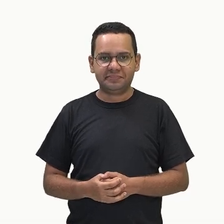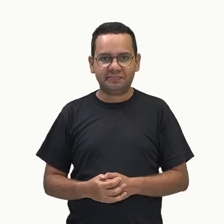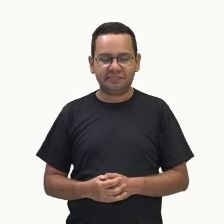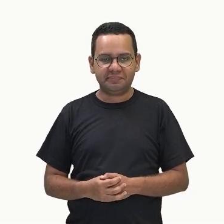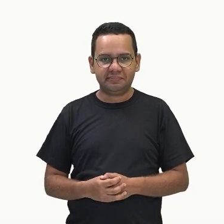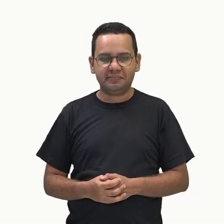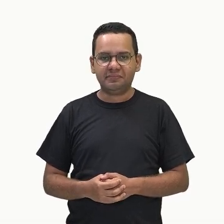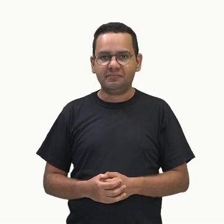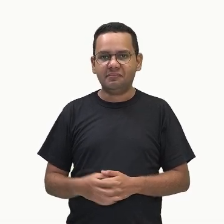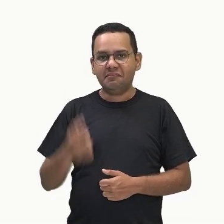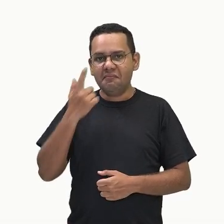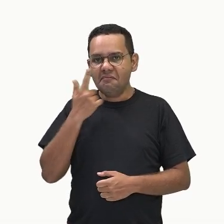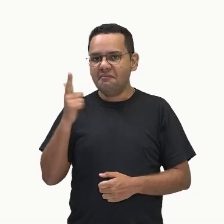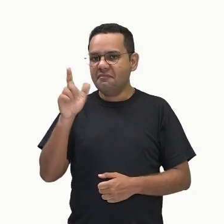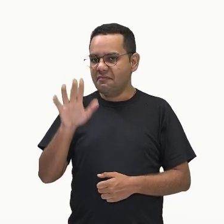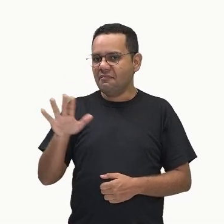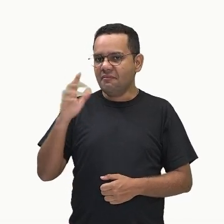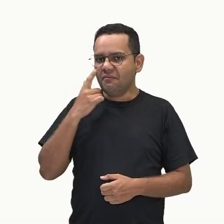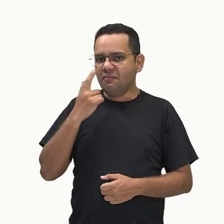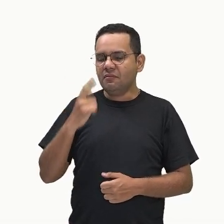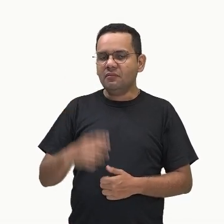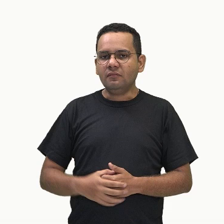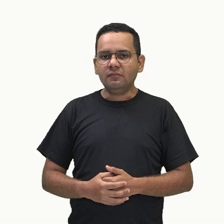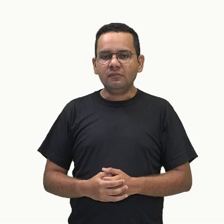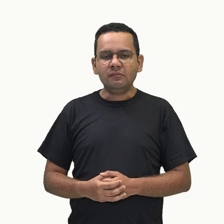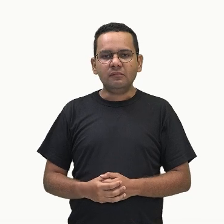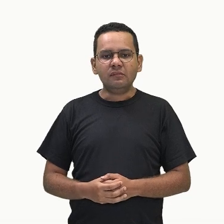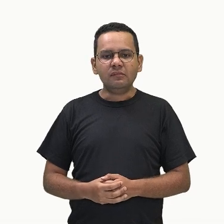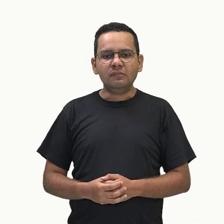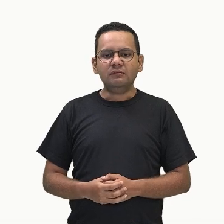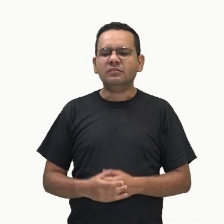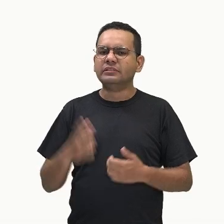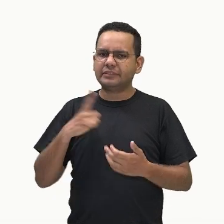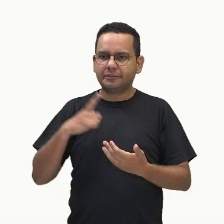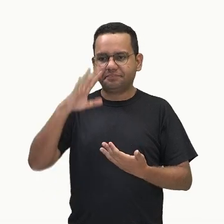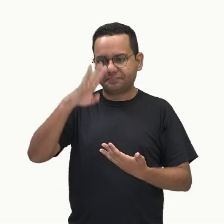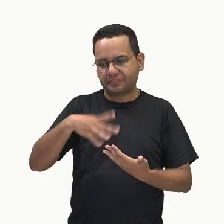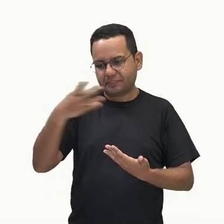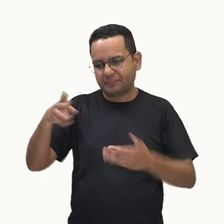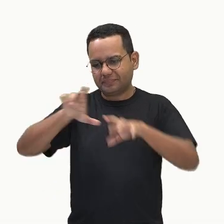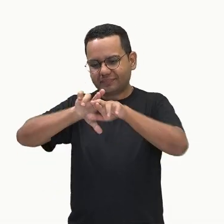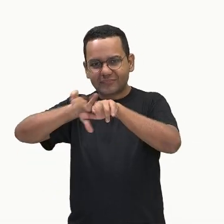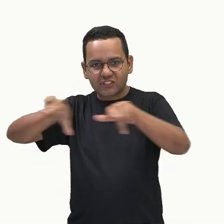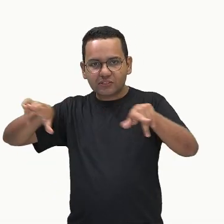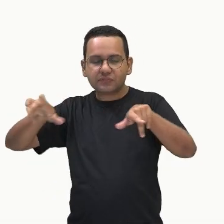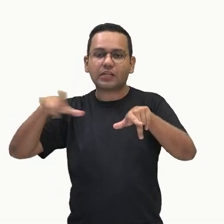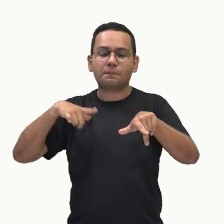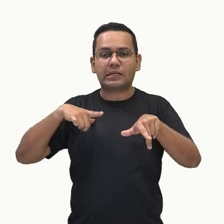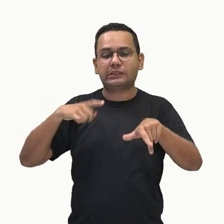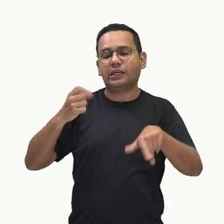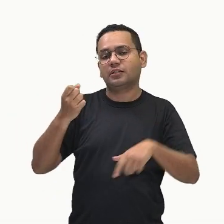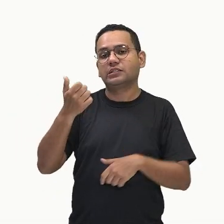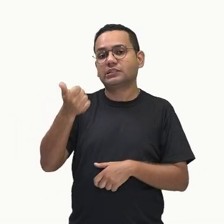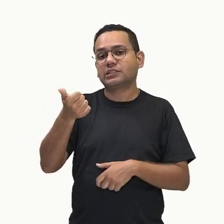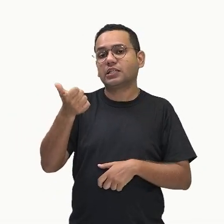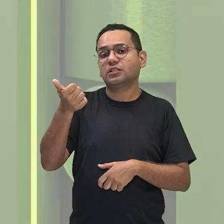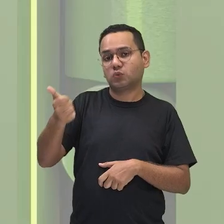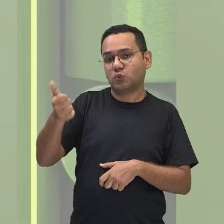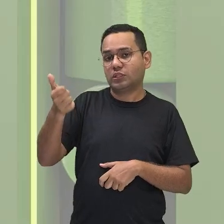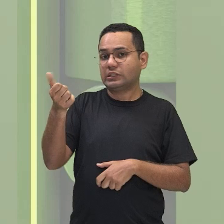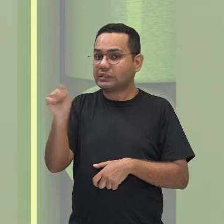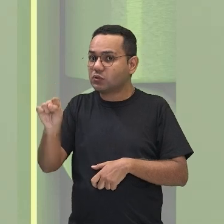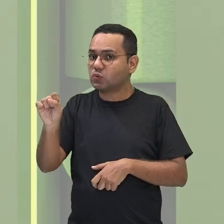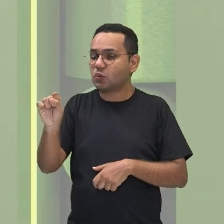nós temos conhecido elementos químicos 118 da natureza. Lembrando que um